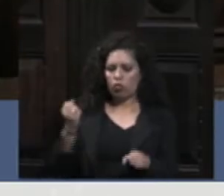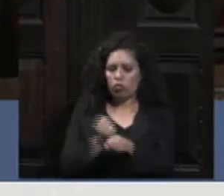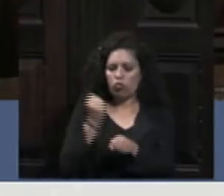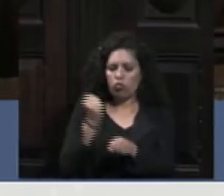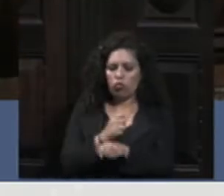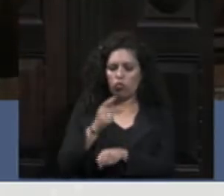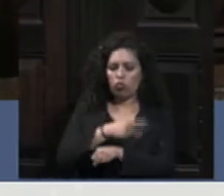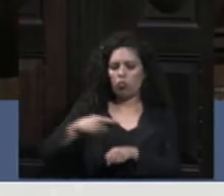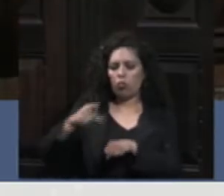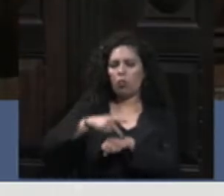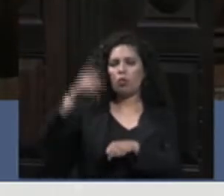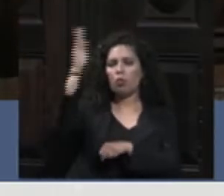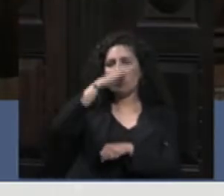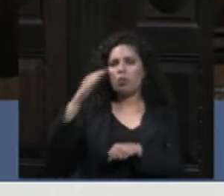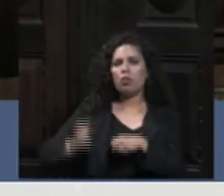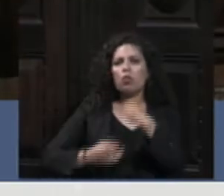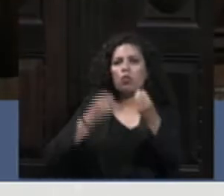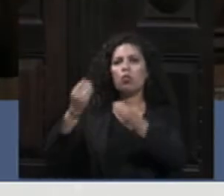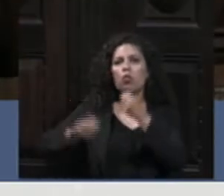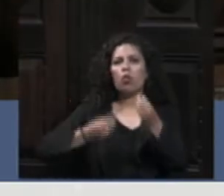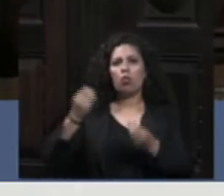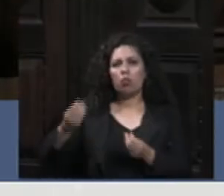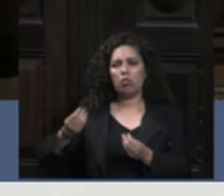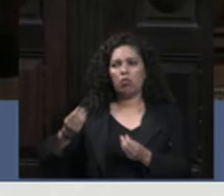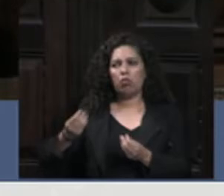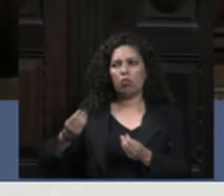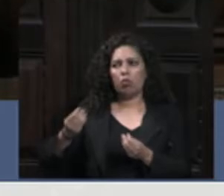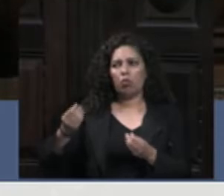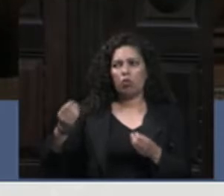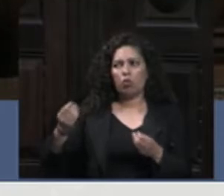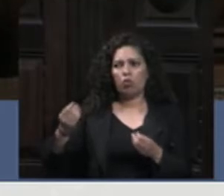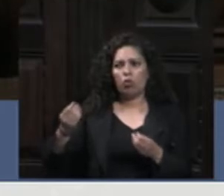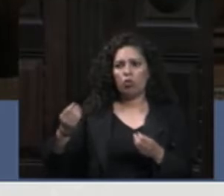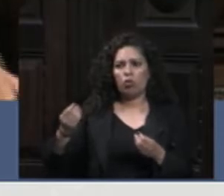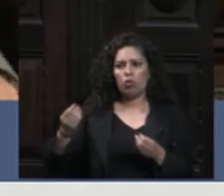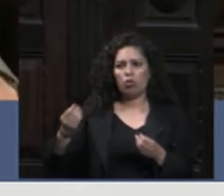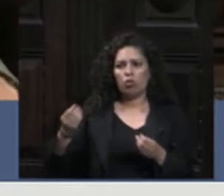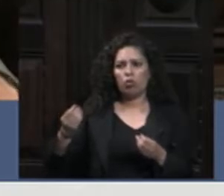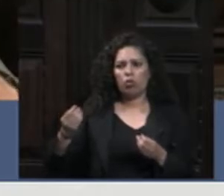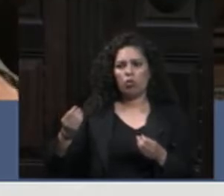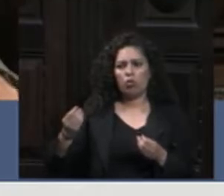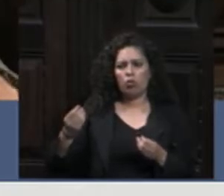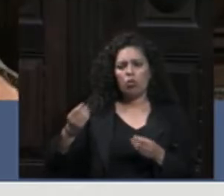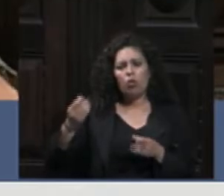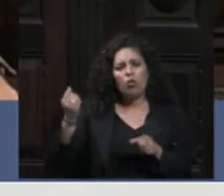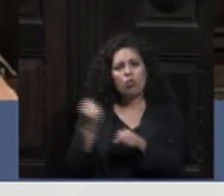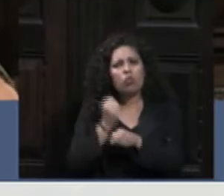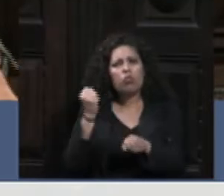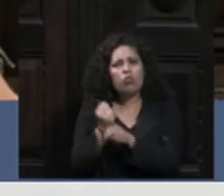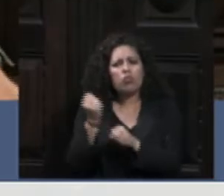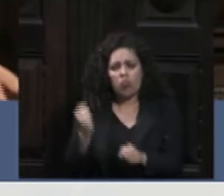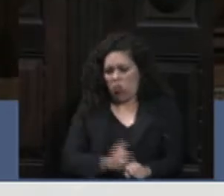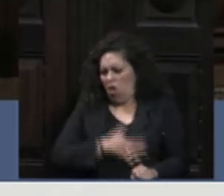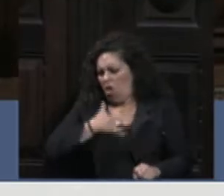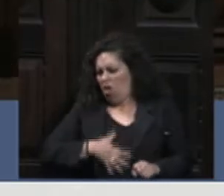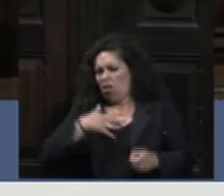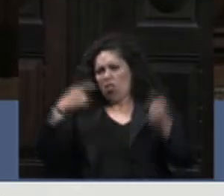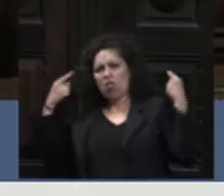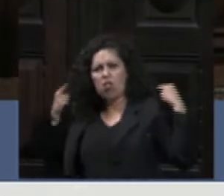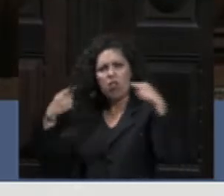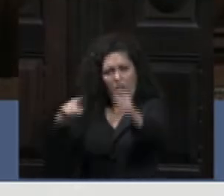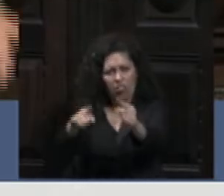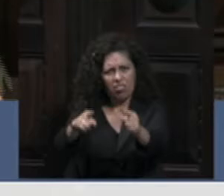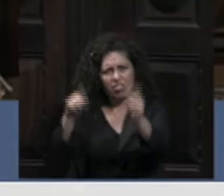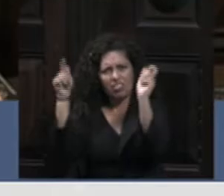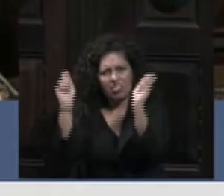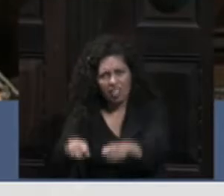em cima do ódio. Aqui no Parlamento Fluminense, nós temos